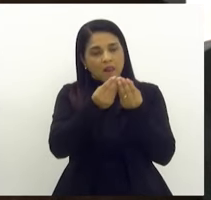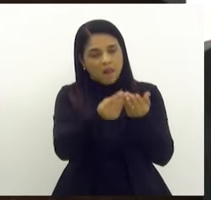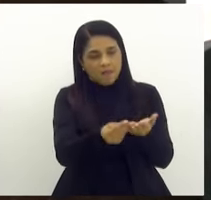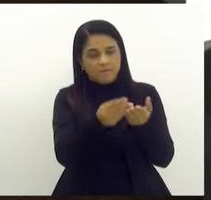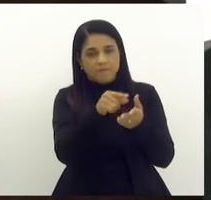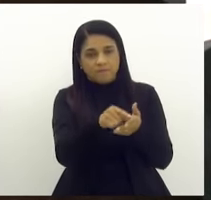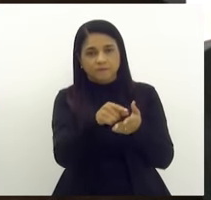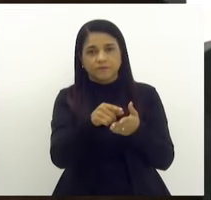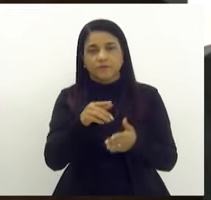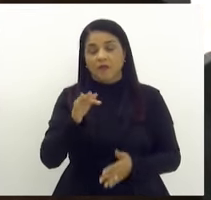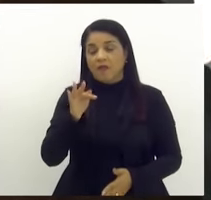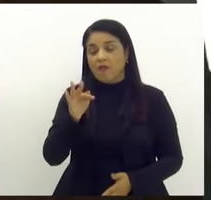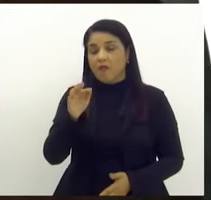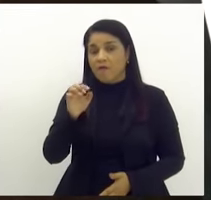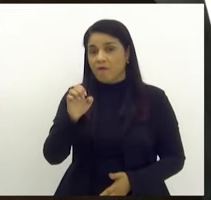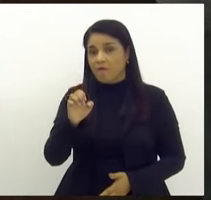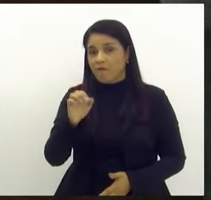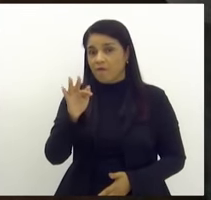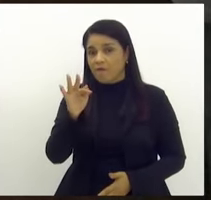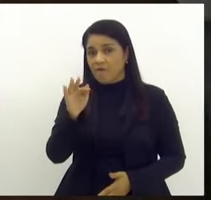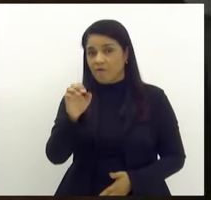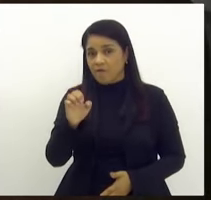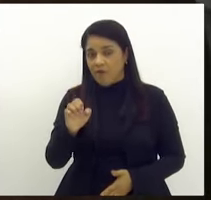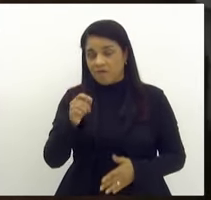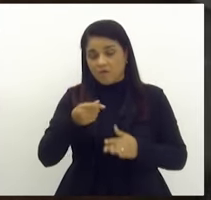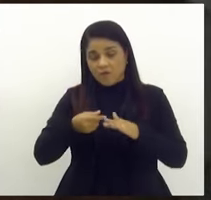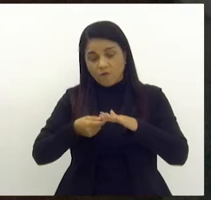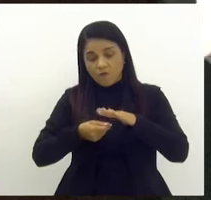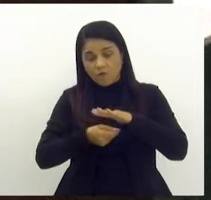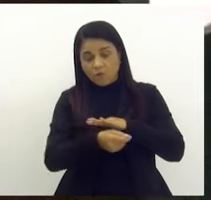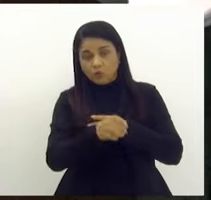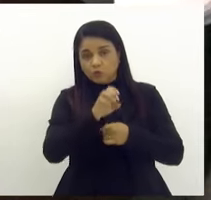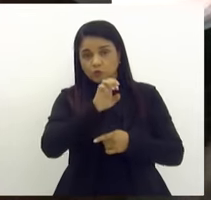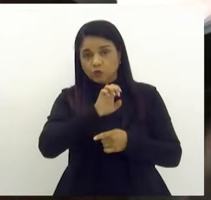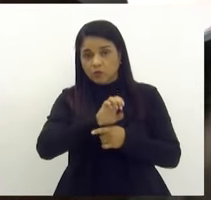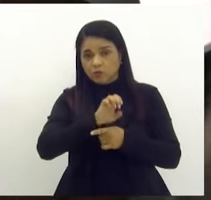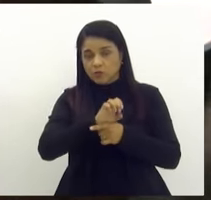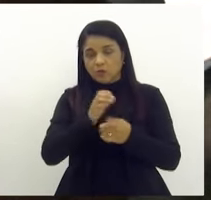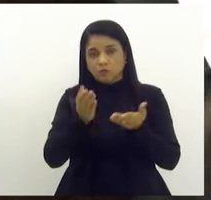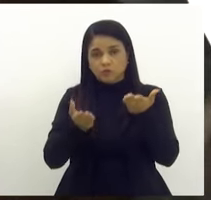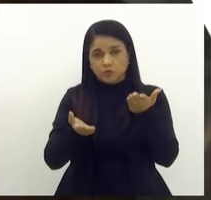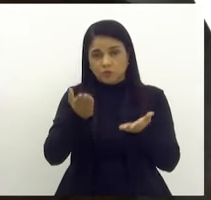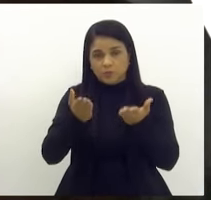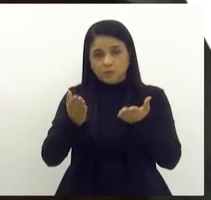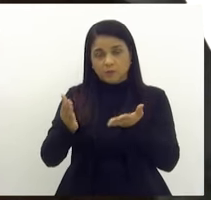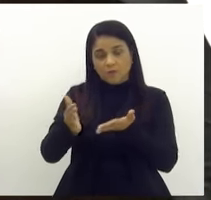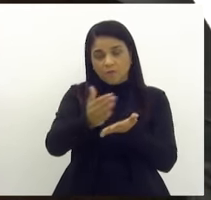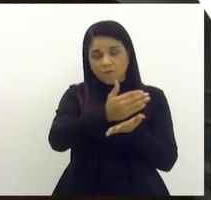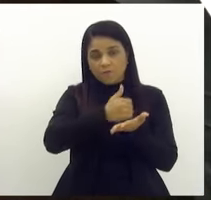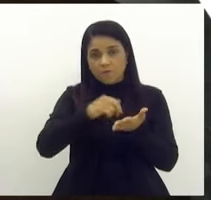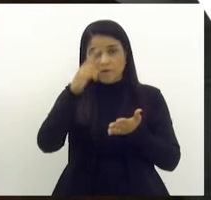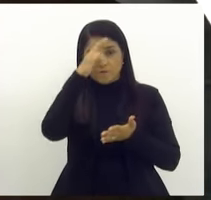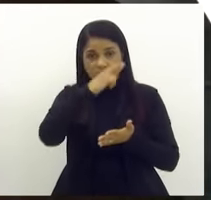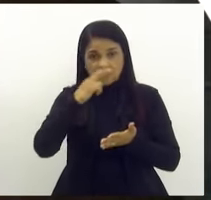chamou-se fef fundo de Equilíbrio fundo Estadual de Equilíbrio fiscal